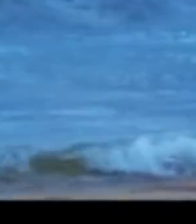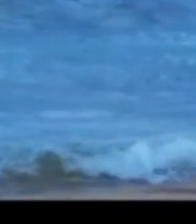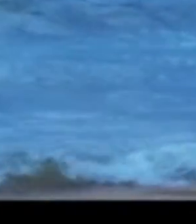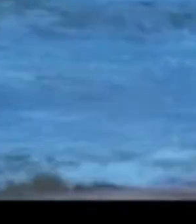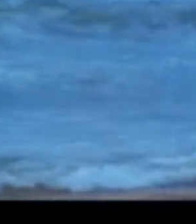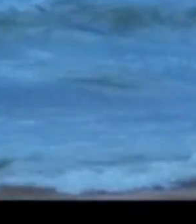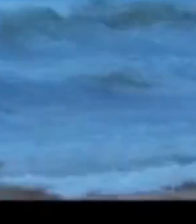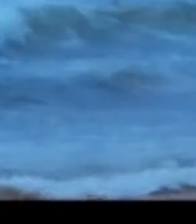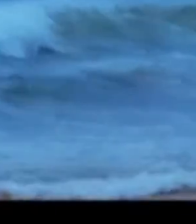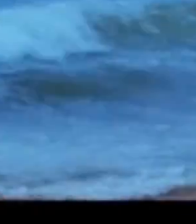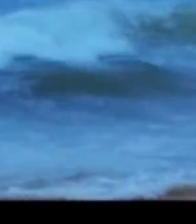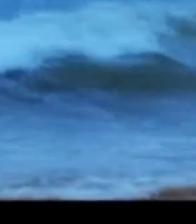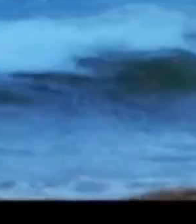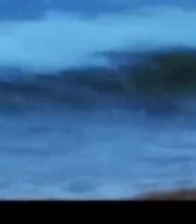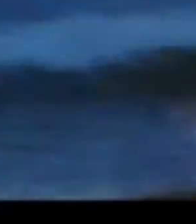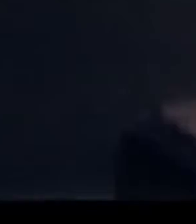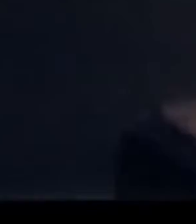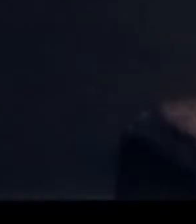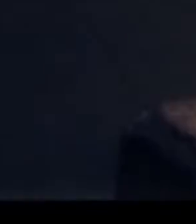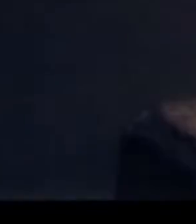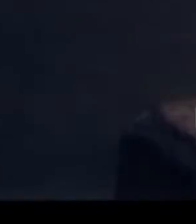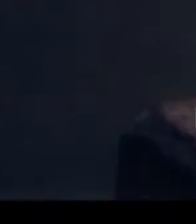E aí